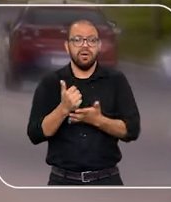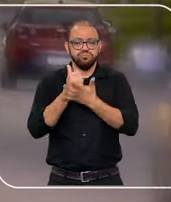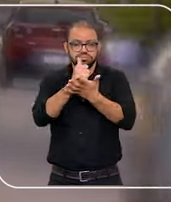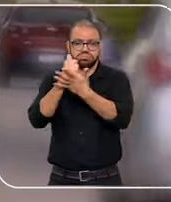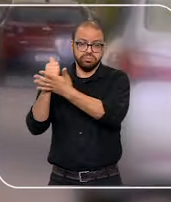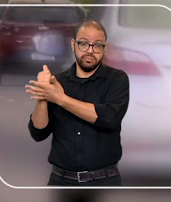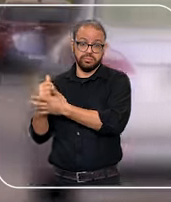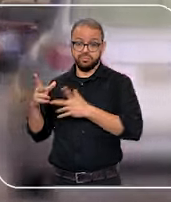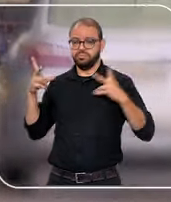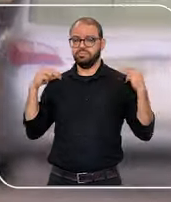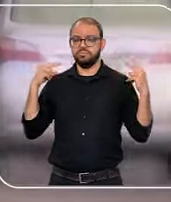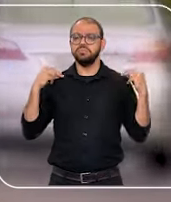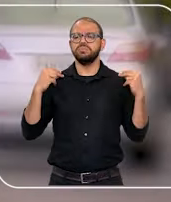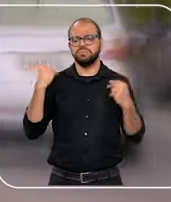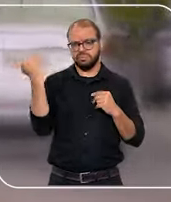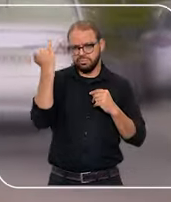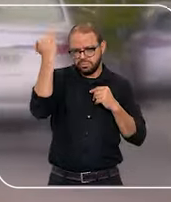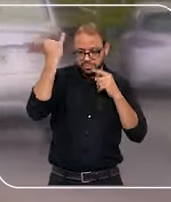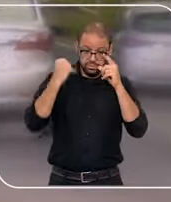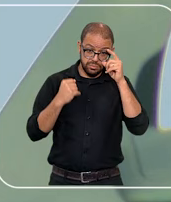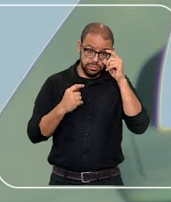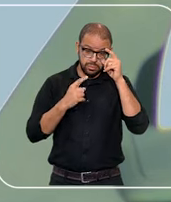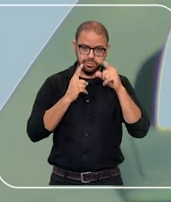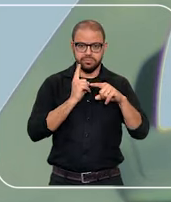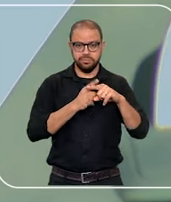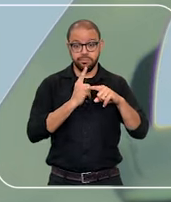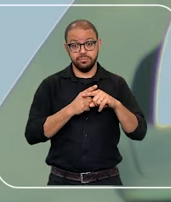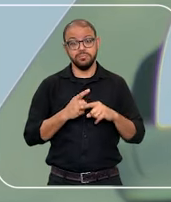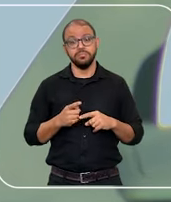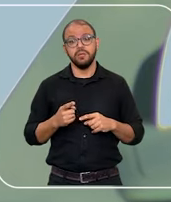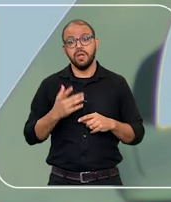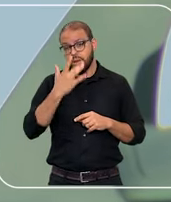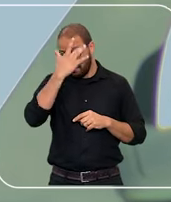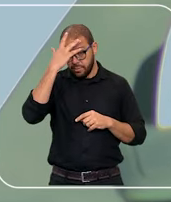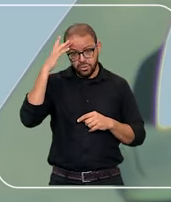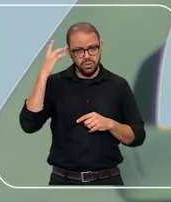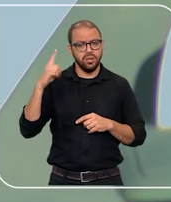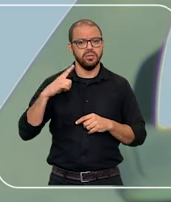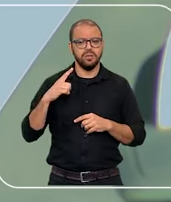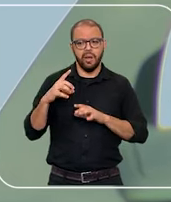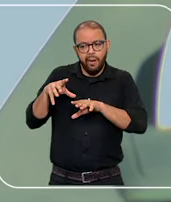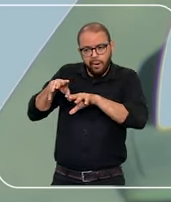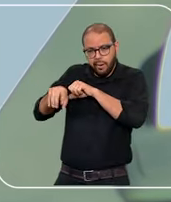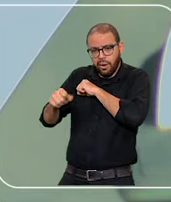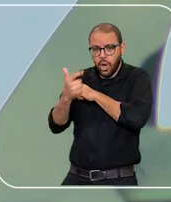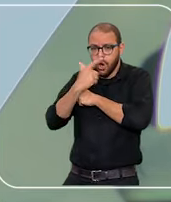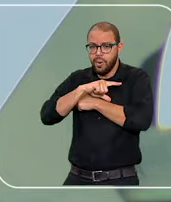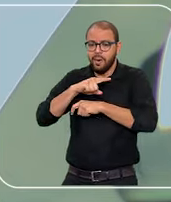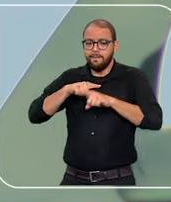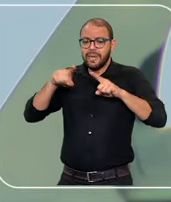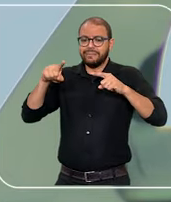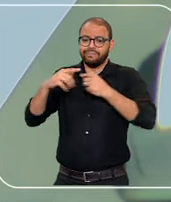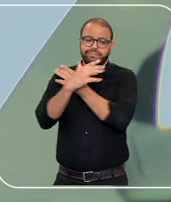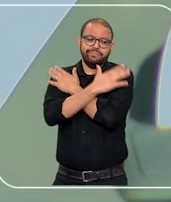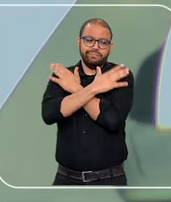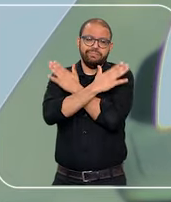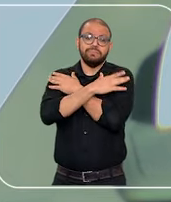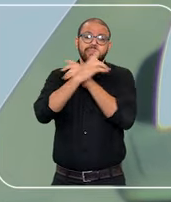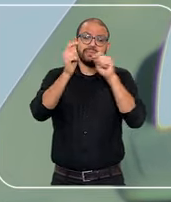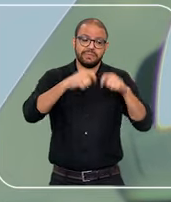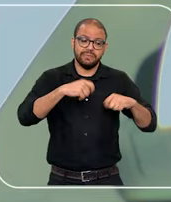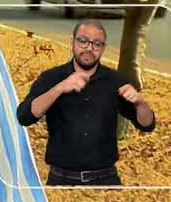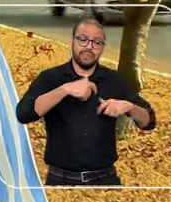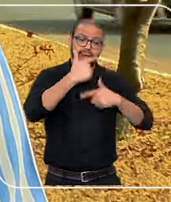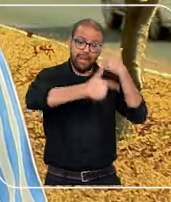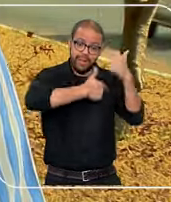urbana. Para o lado do motorista, importantíssimo. Porque geralmente são pessoas que até têm boa formação ou por algum motivo estariam